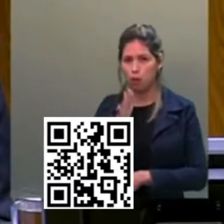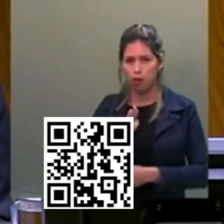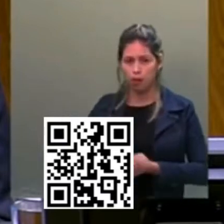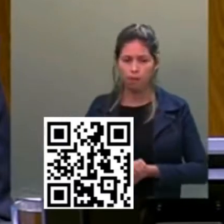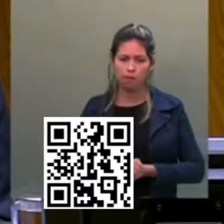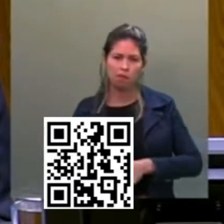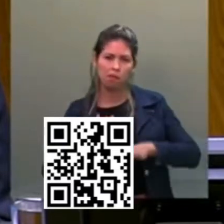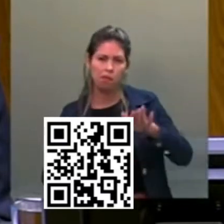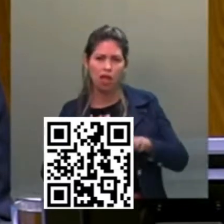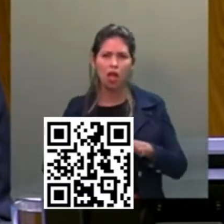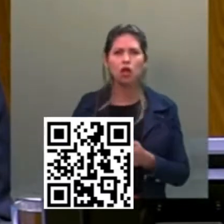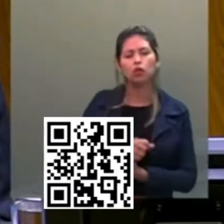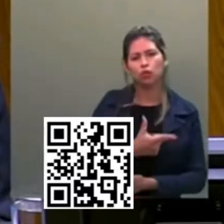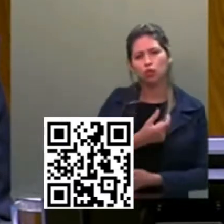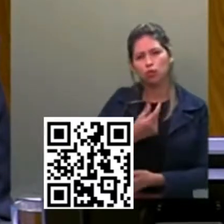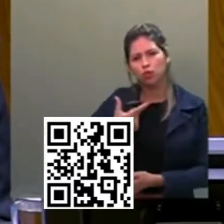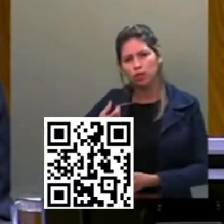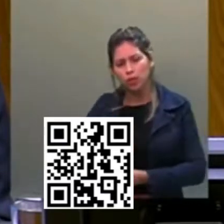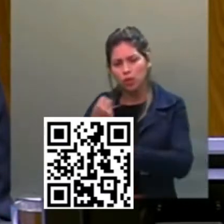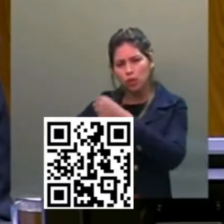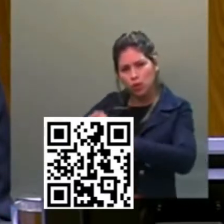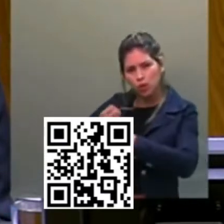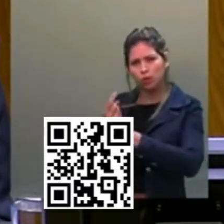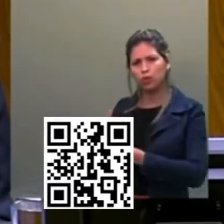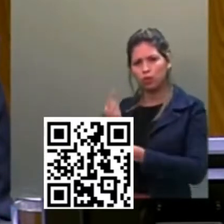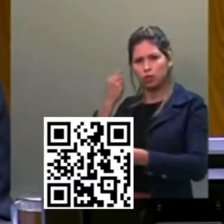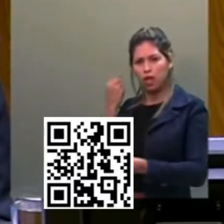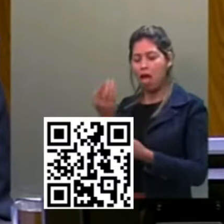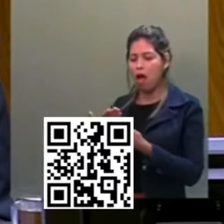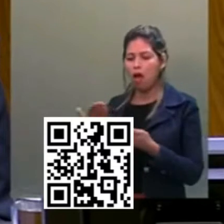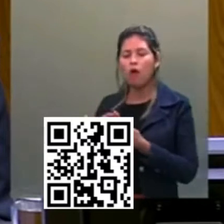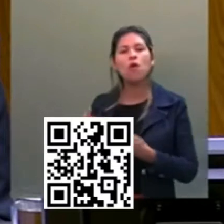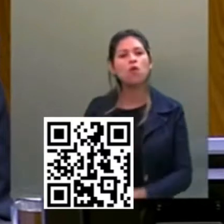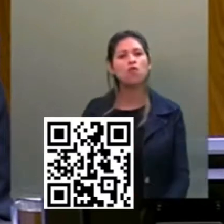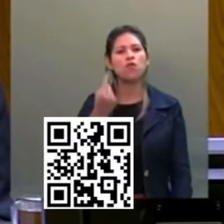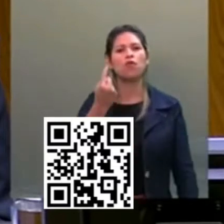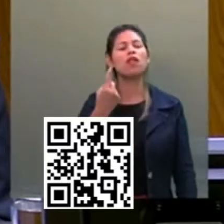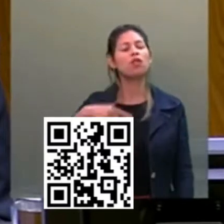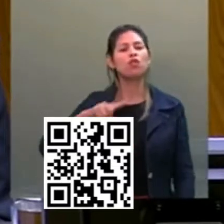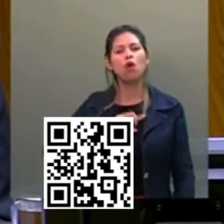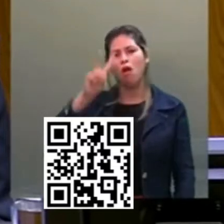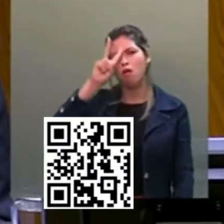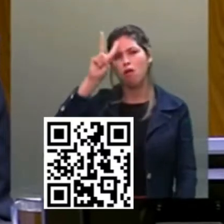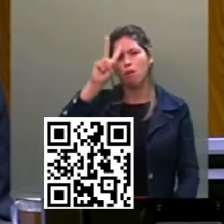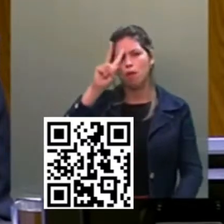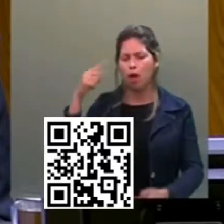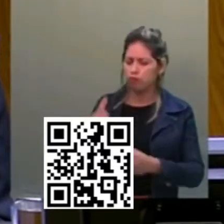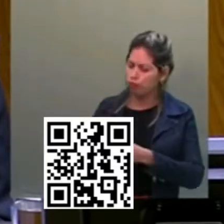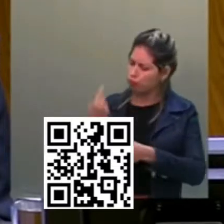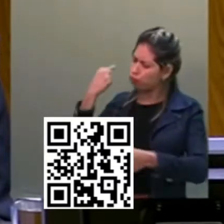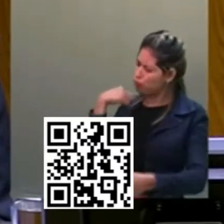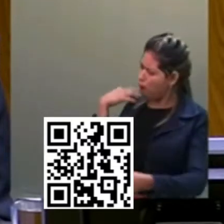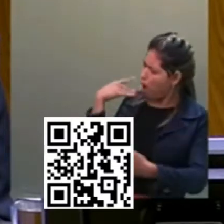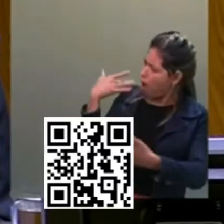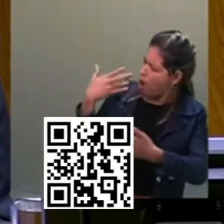país livre, soberano e independente. É um momento único para relembrarmos nosso passado, nossa